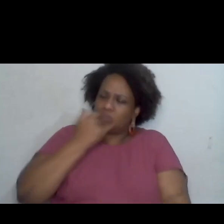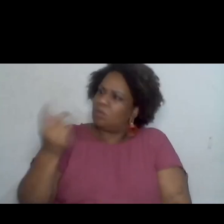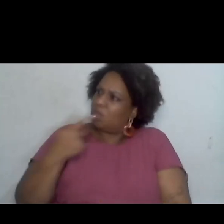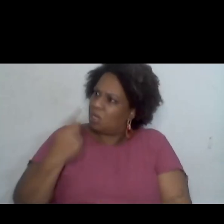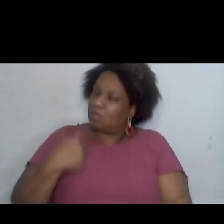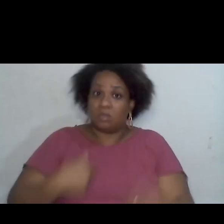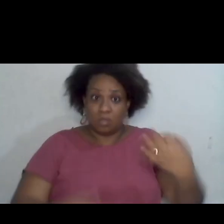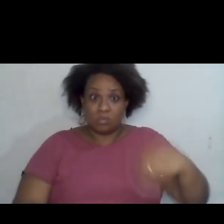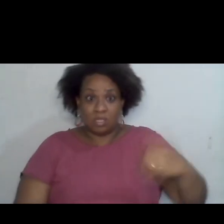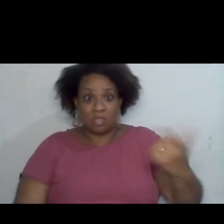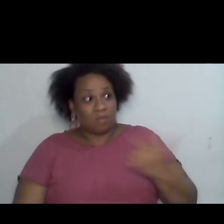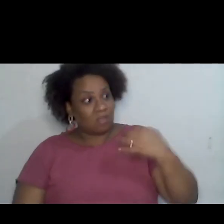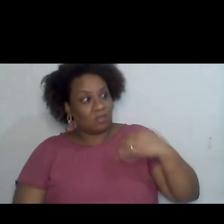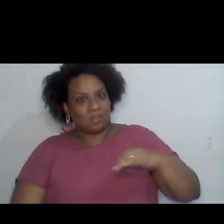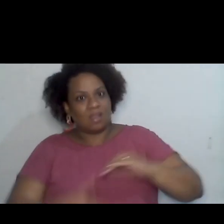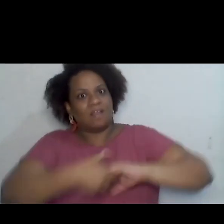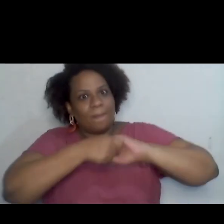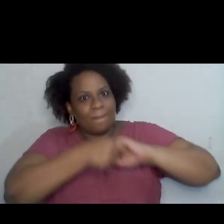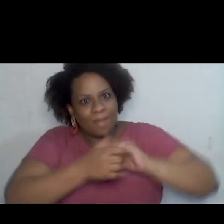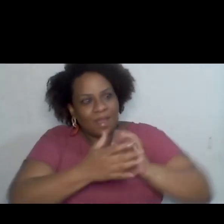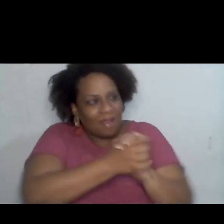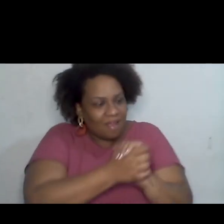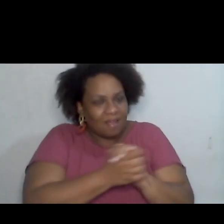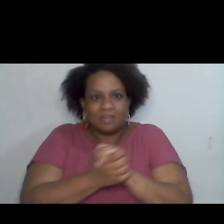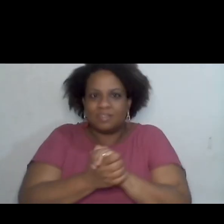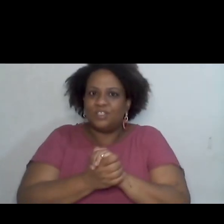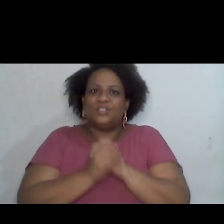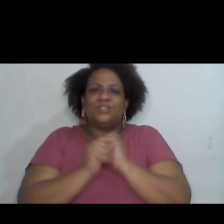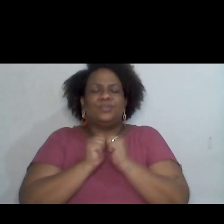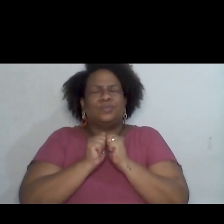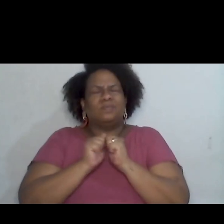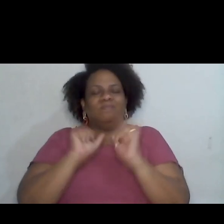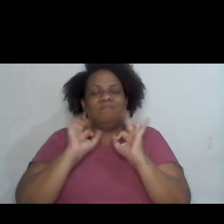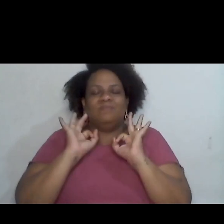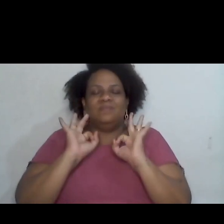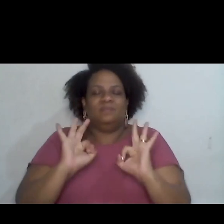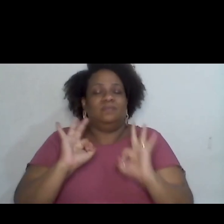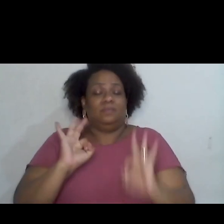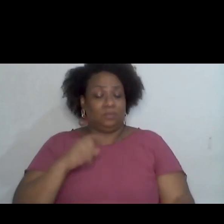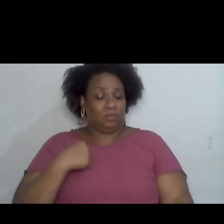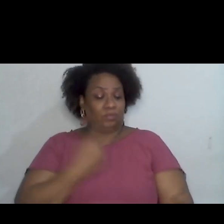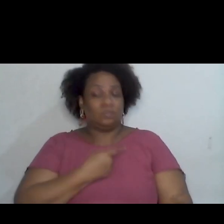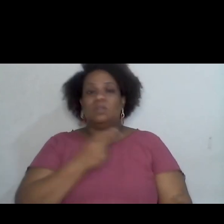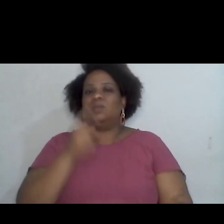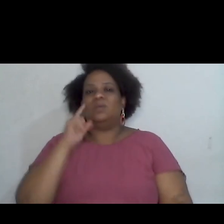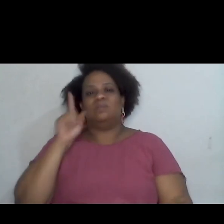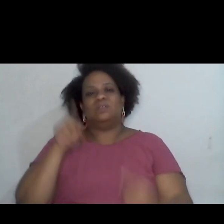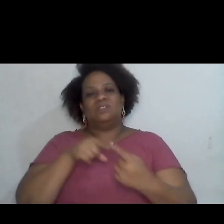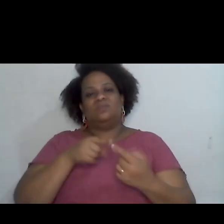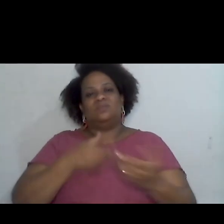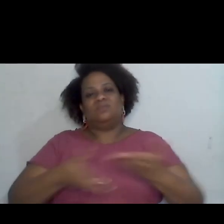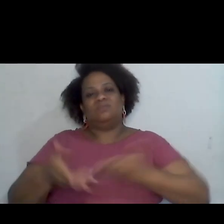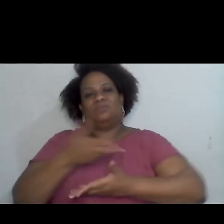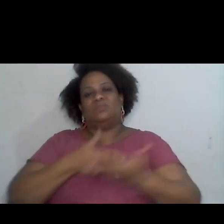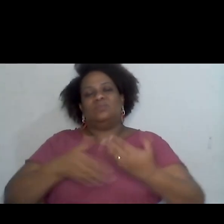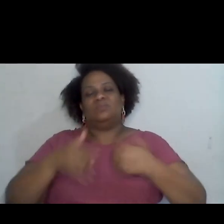gente vai junto, a gente pega na mão e vai junto. Mas tenho absoluta certeza que a disposição dessa gestão é para o diálogo incansável e